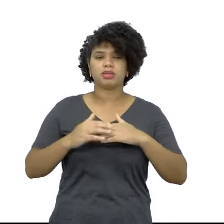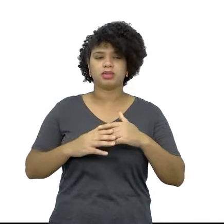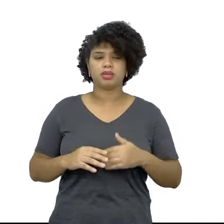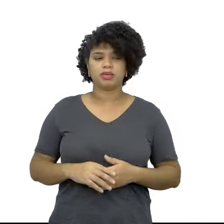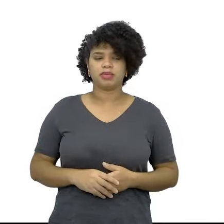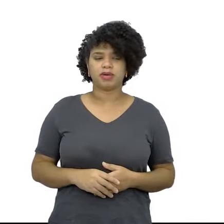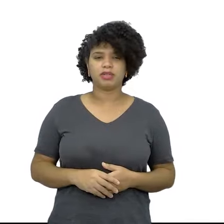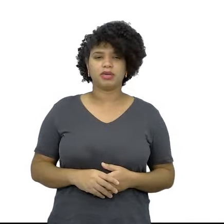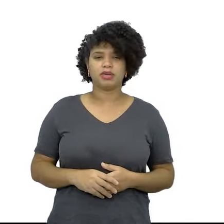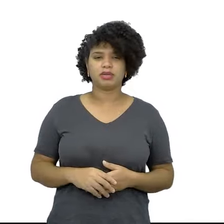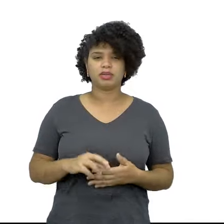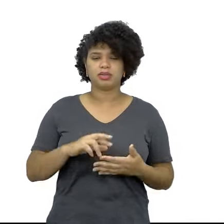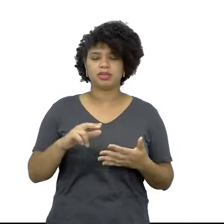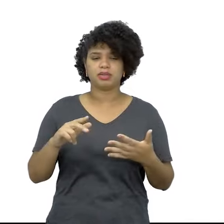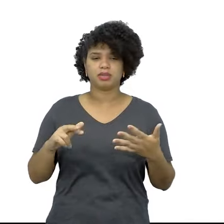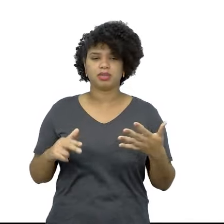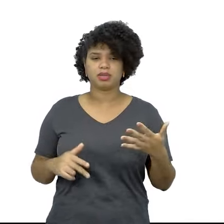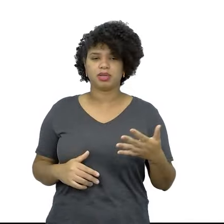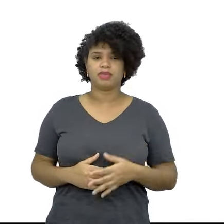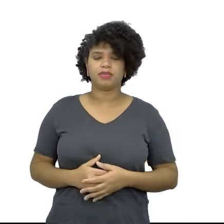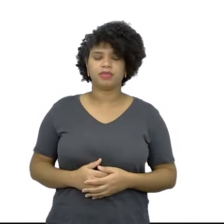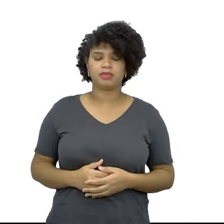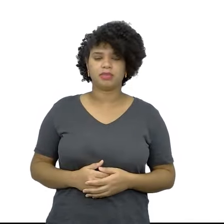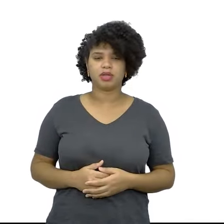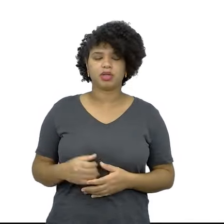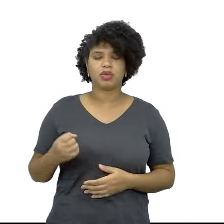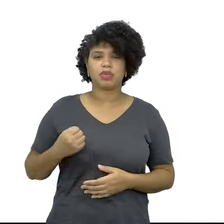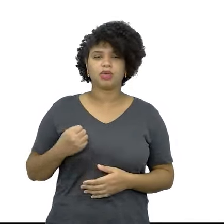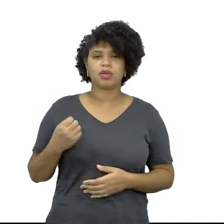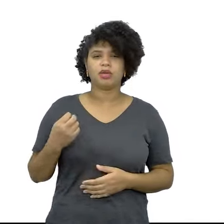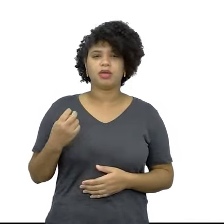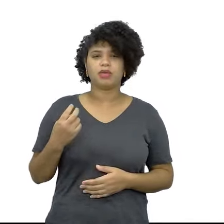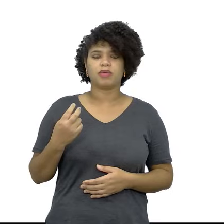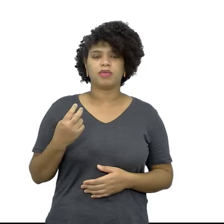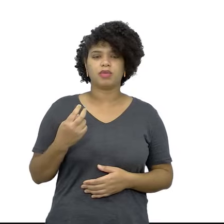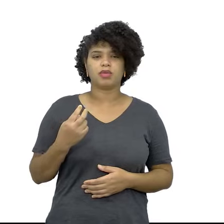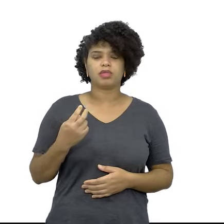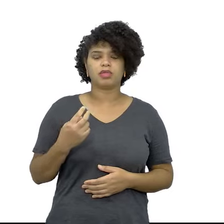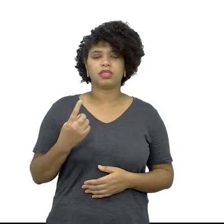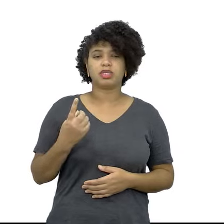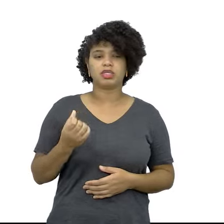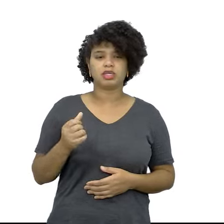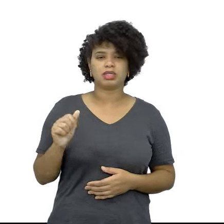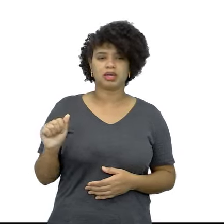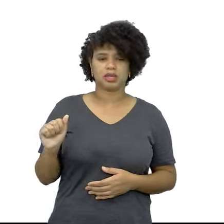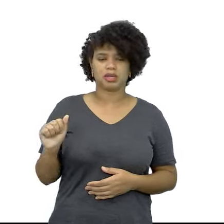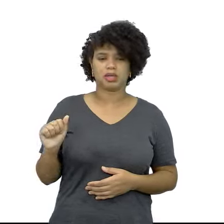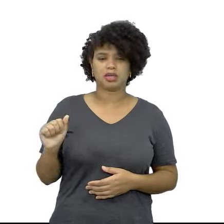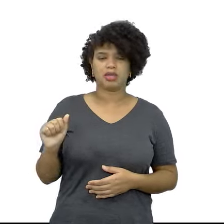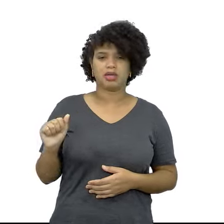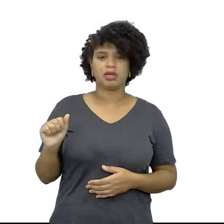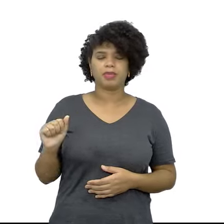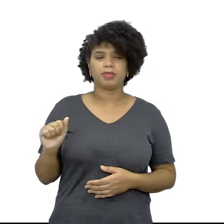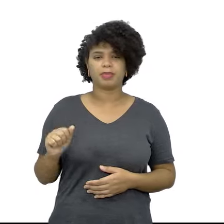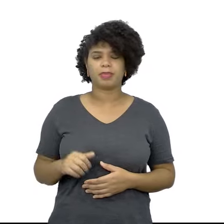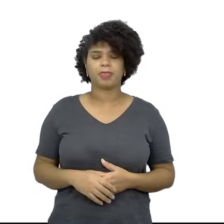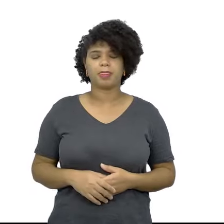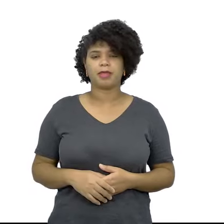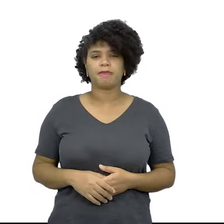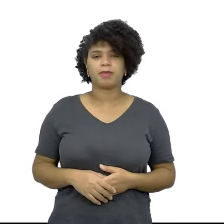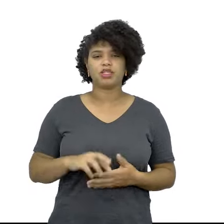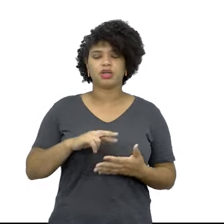habilidade do ensino fundamental de segundo ano, de número 16A, que trata de ler e compreender diferentes textos